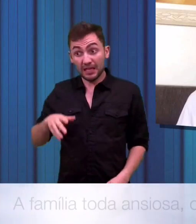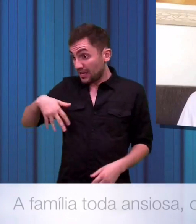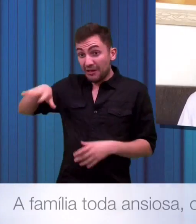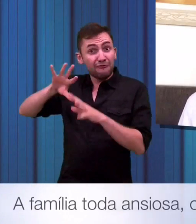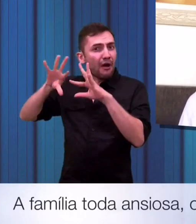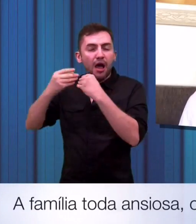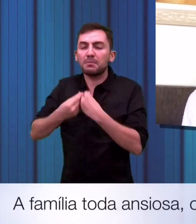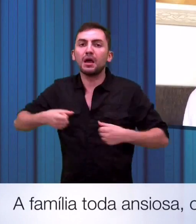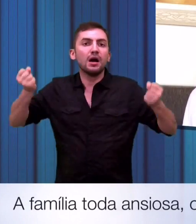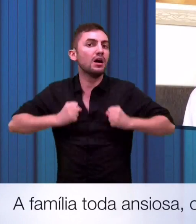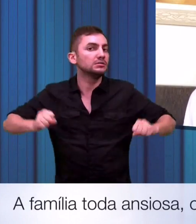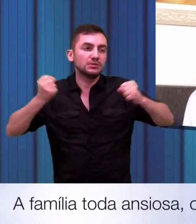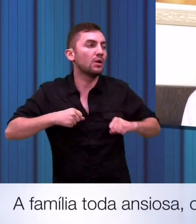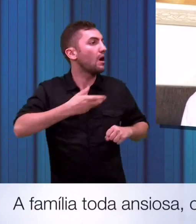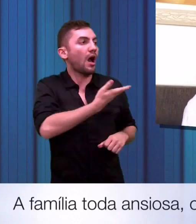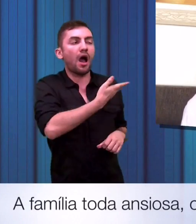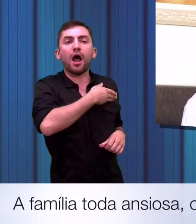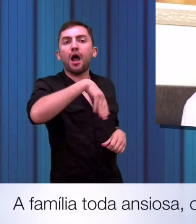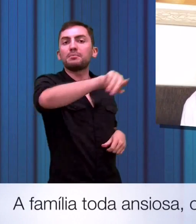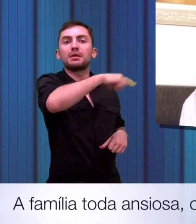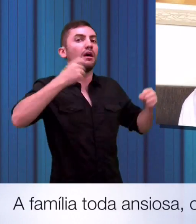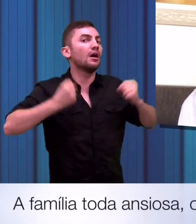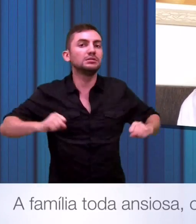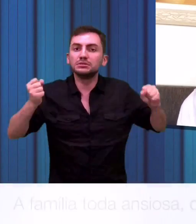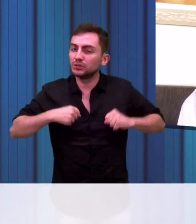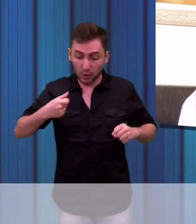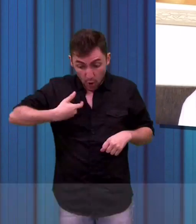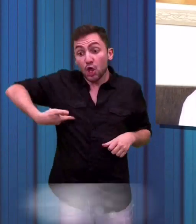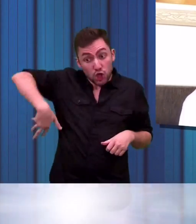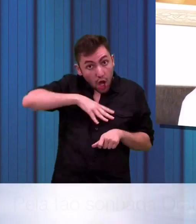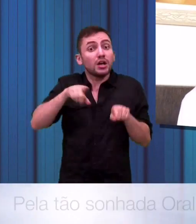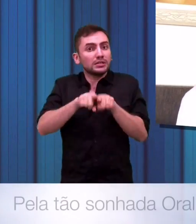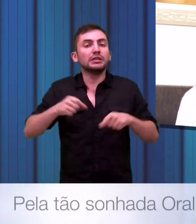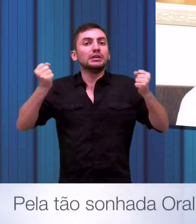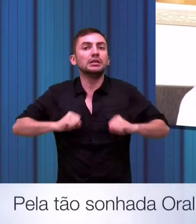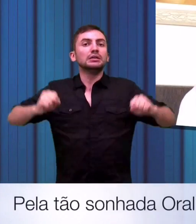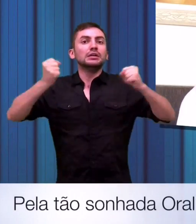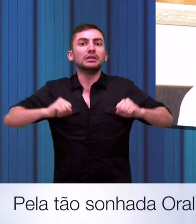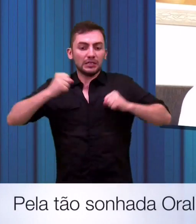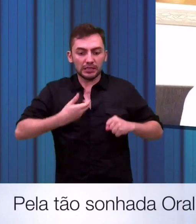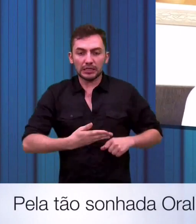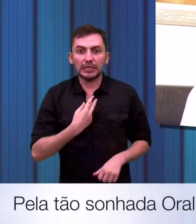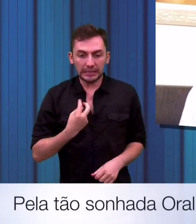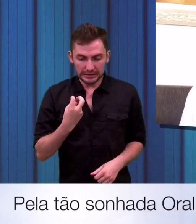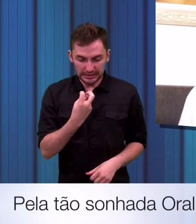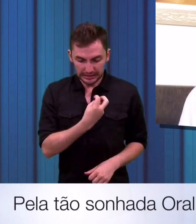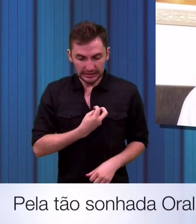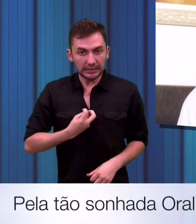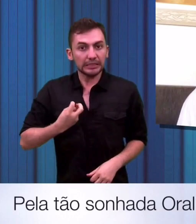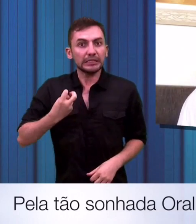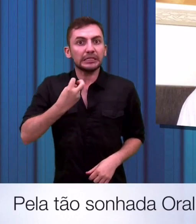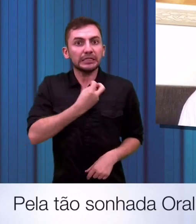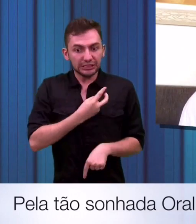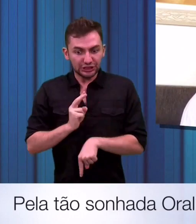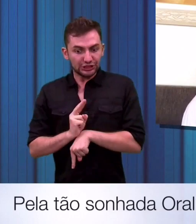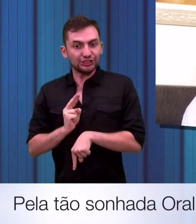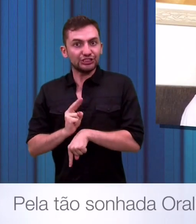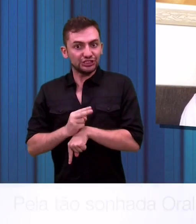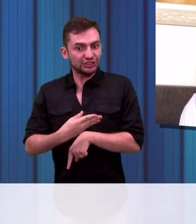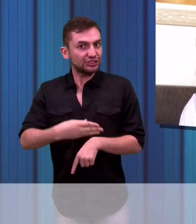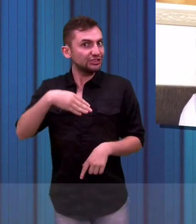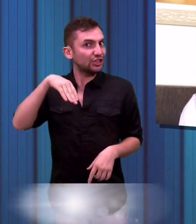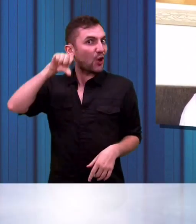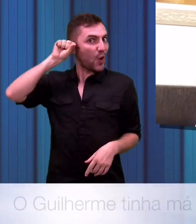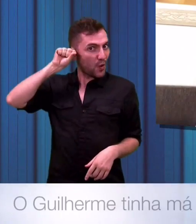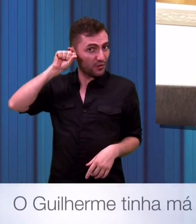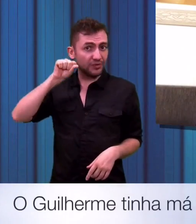A família toda ansiosa, os amigos ansiosos, nós ansiosos pela tão esperada oralização e